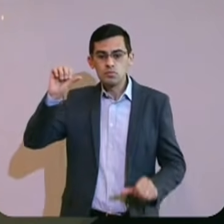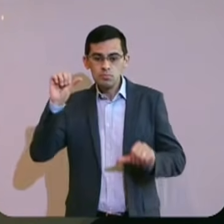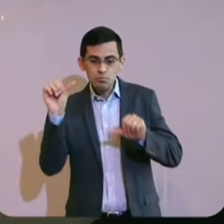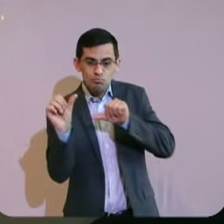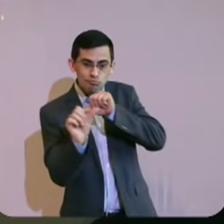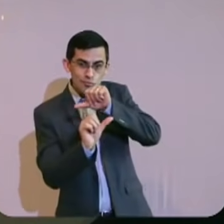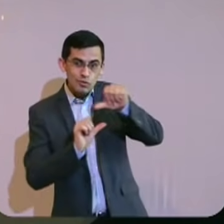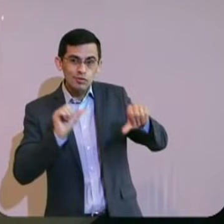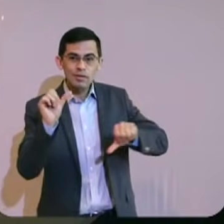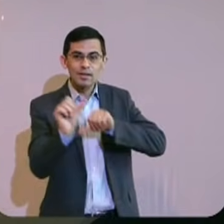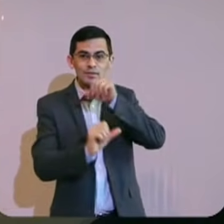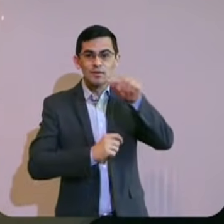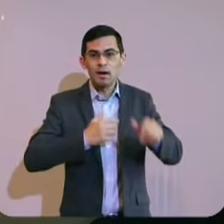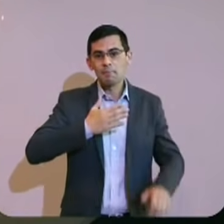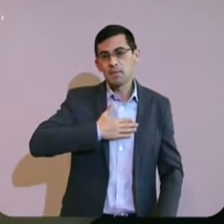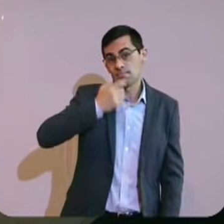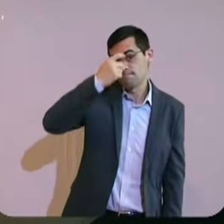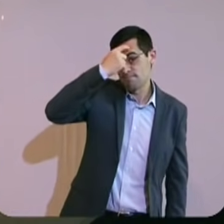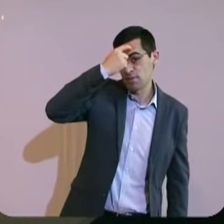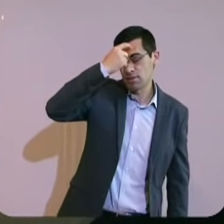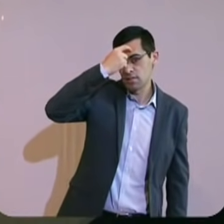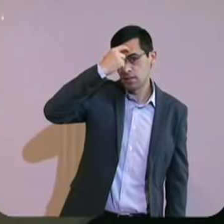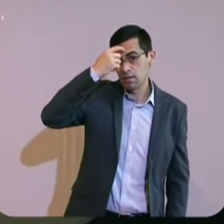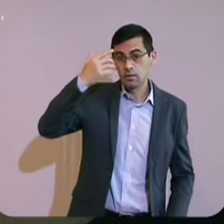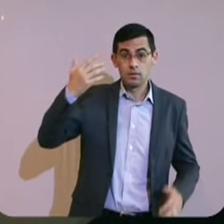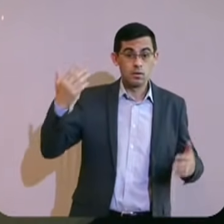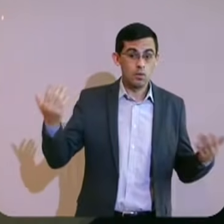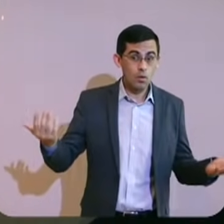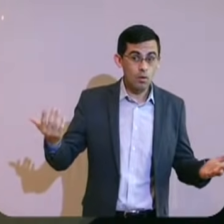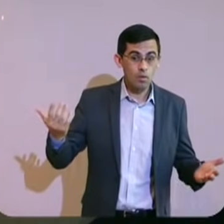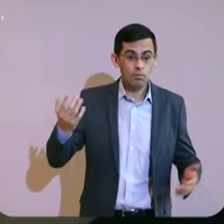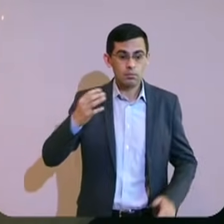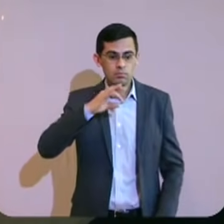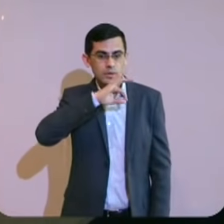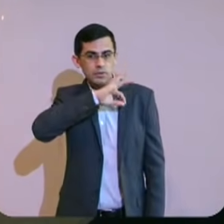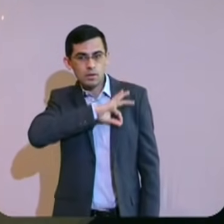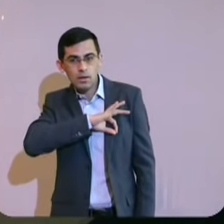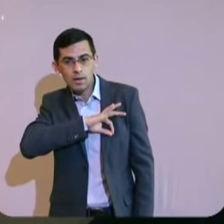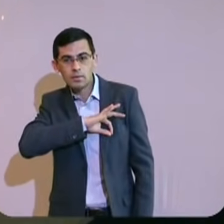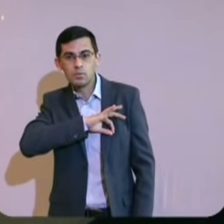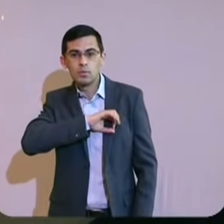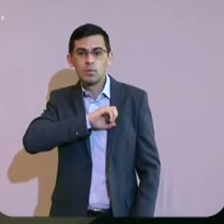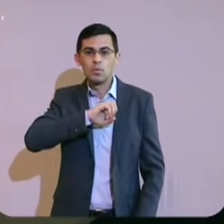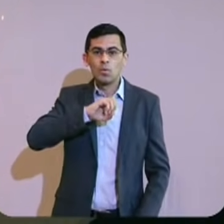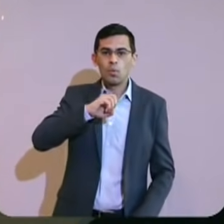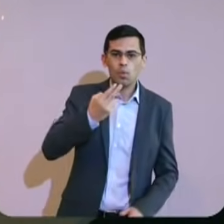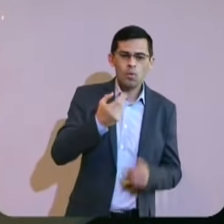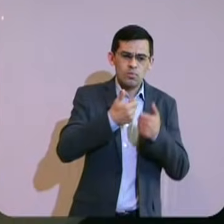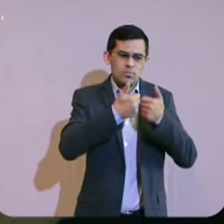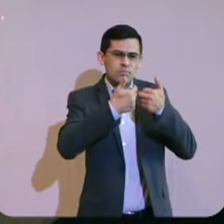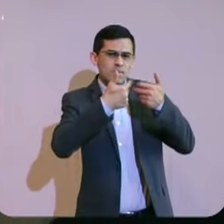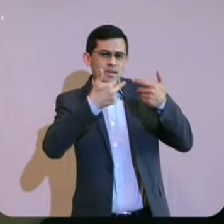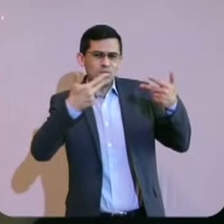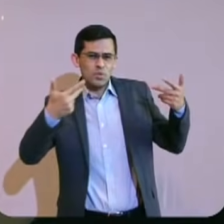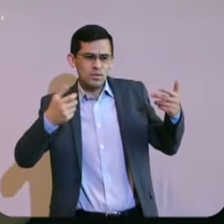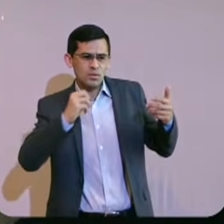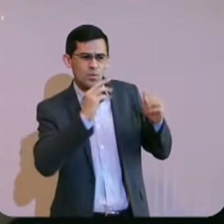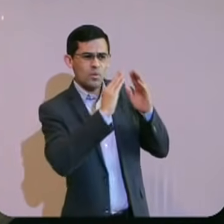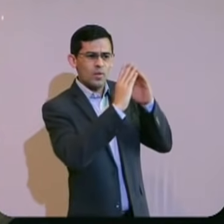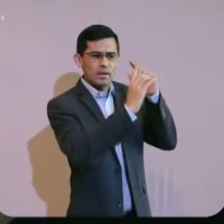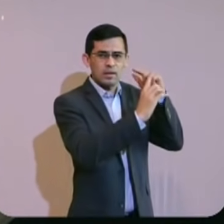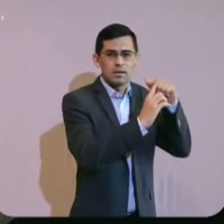da minha cabeça. Olha, não é o meu salário, não é o meu sustento, não é a